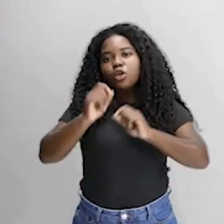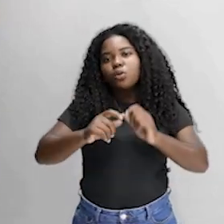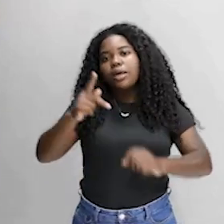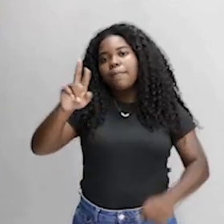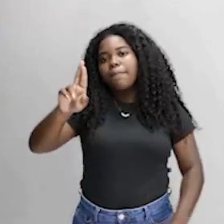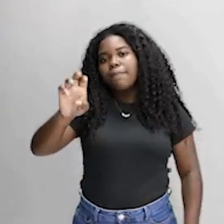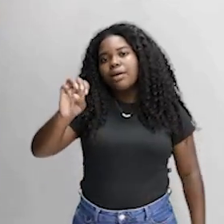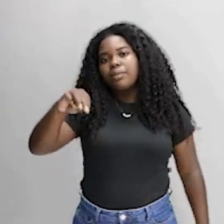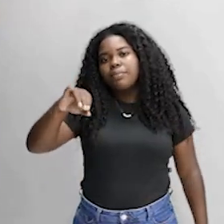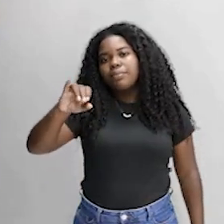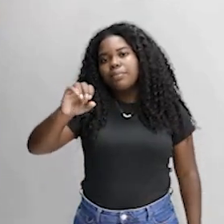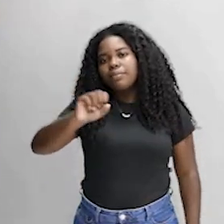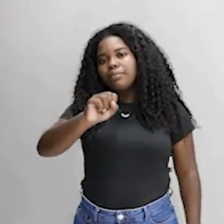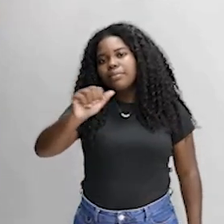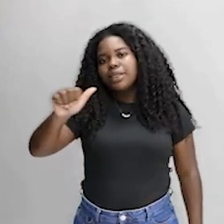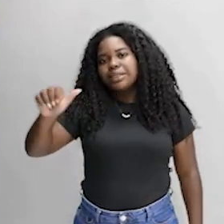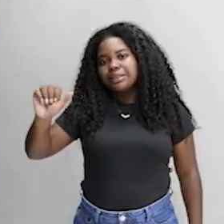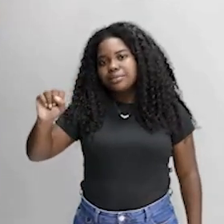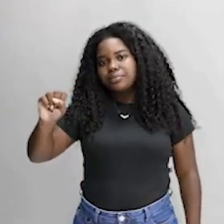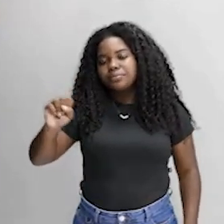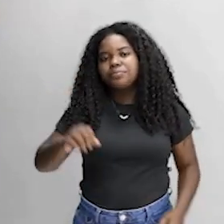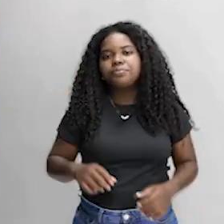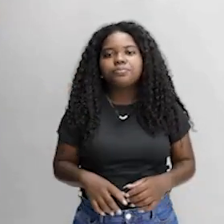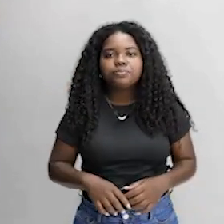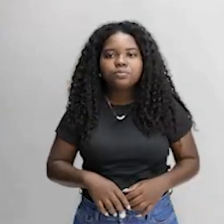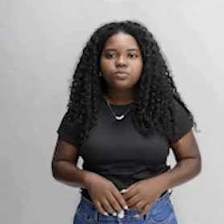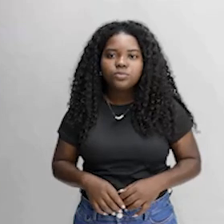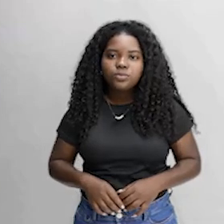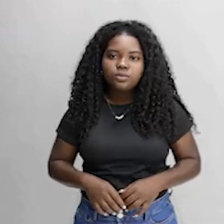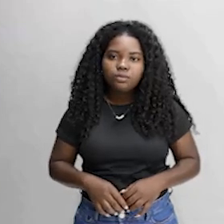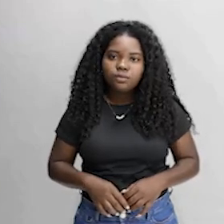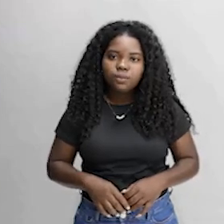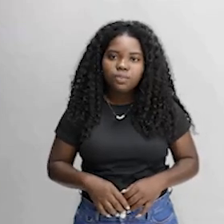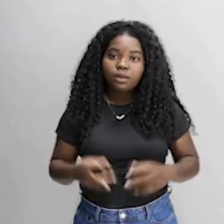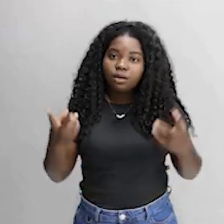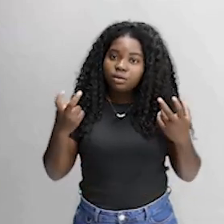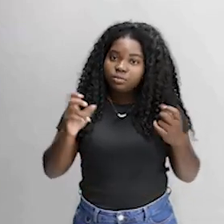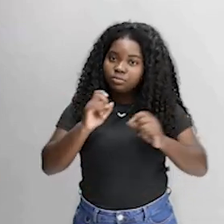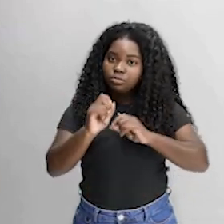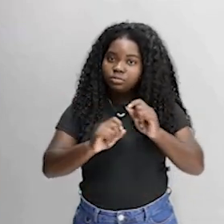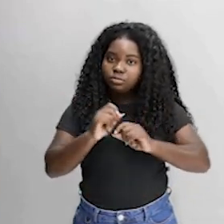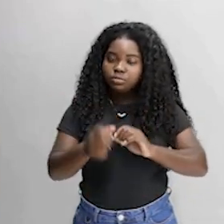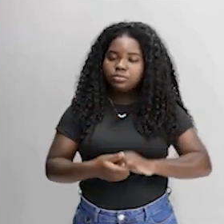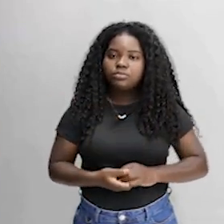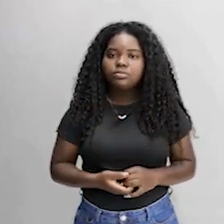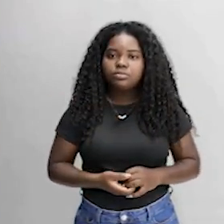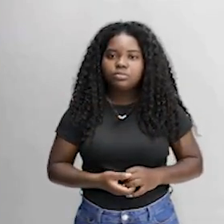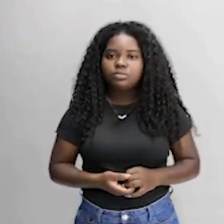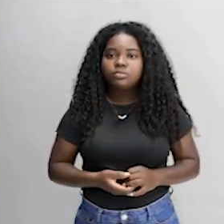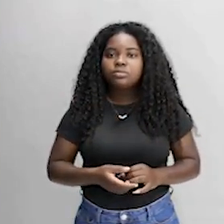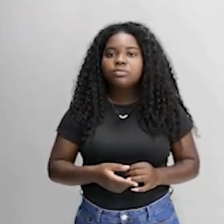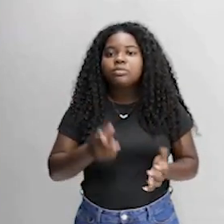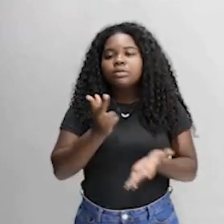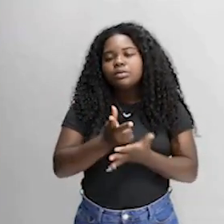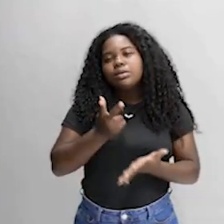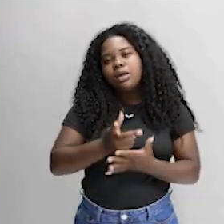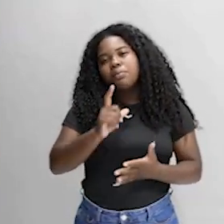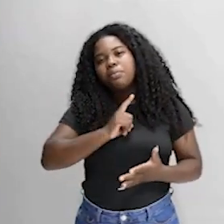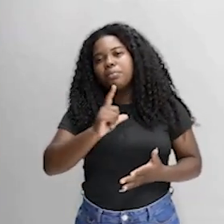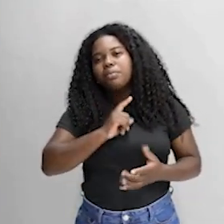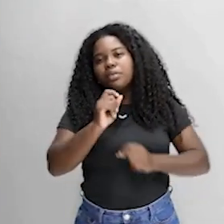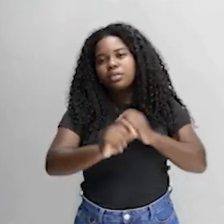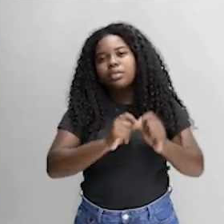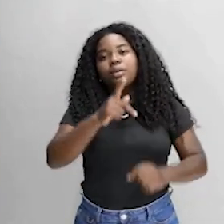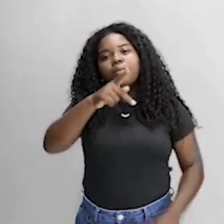nas premissas. Ok? Então, percebam uma coisa. Eu sempre tenho o termo médio